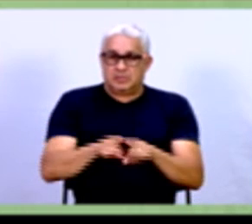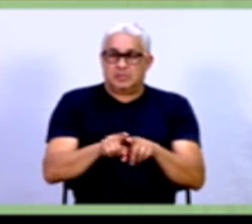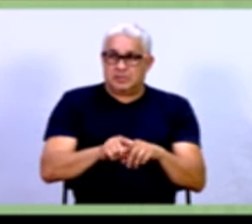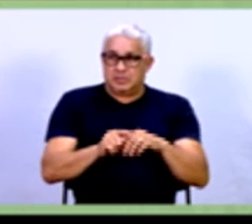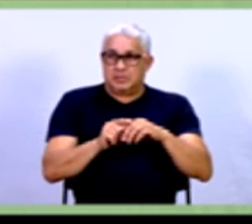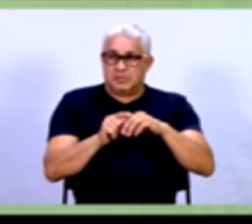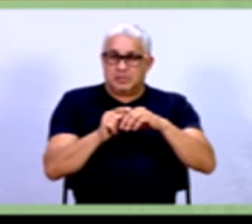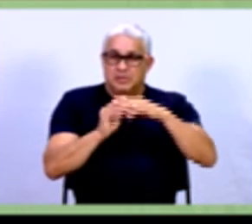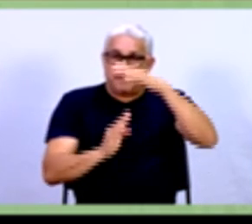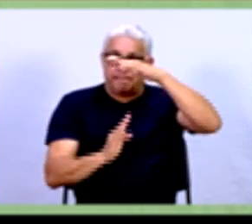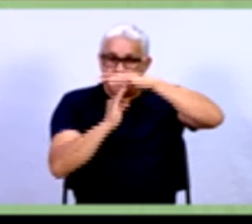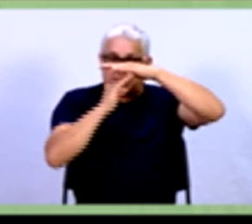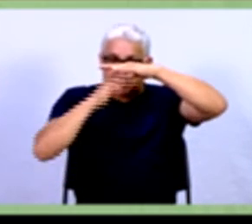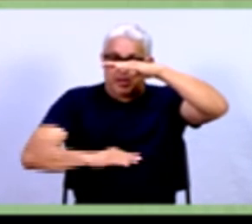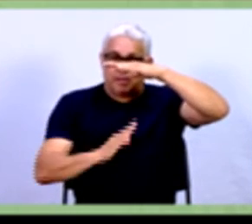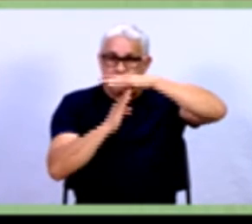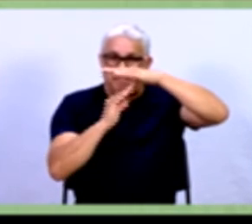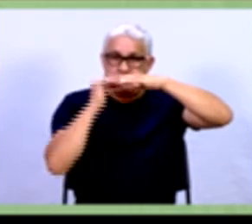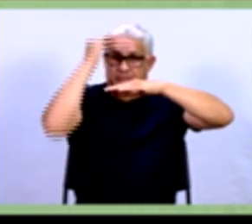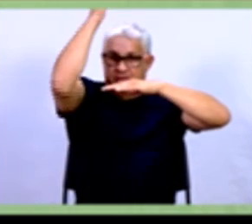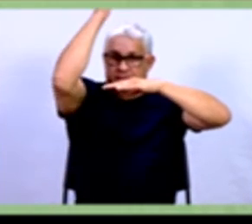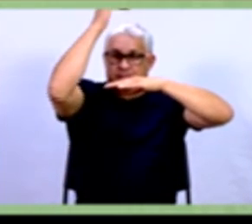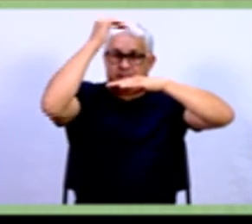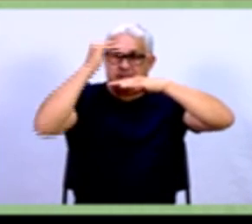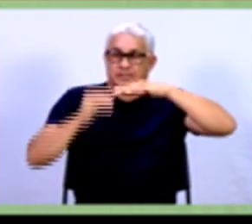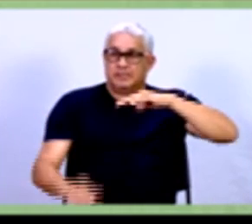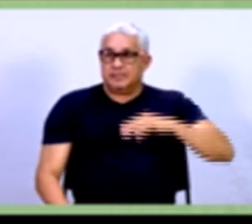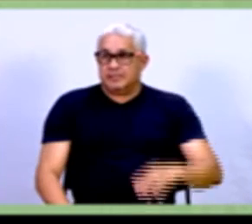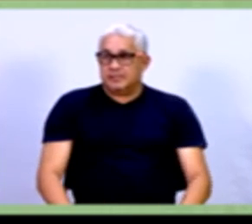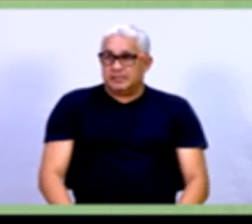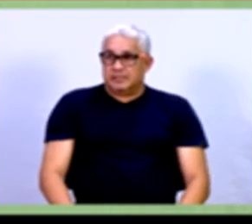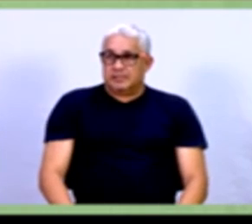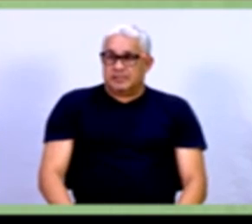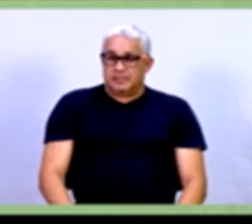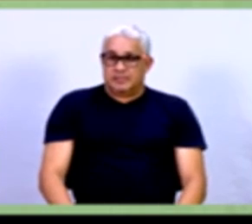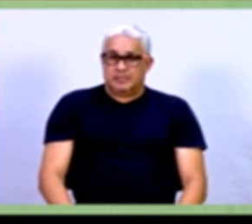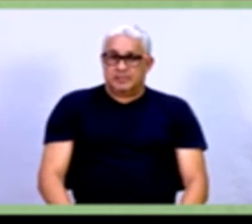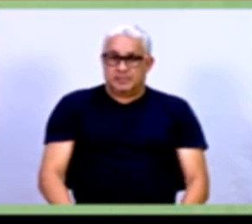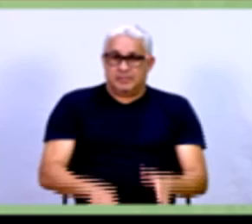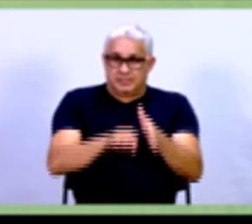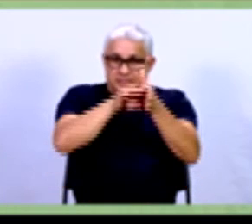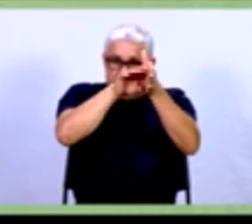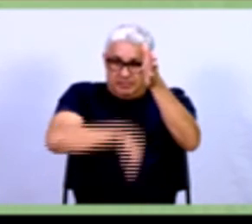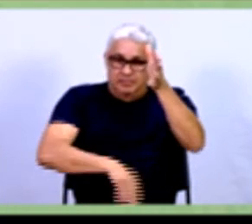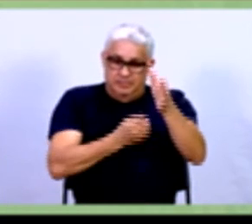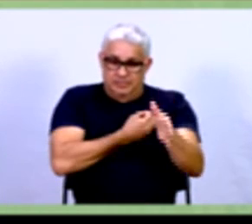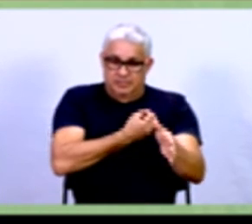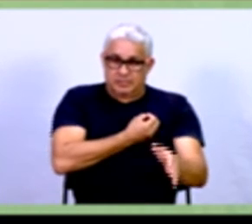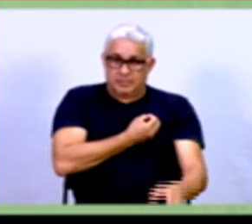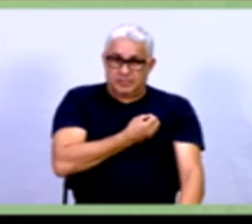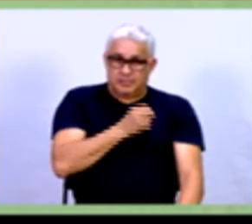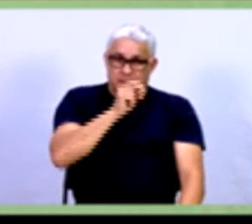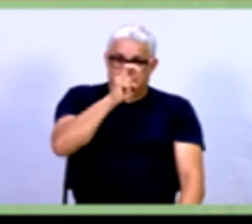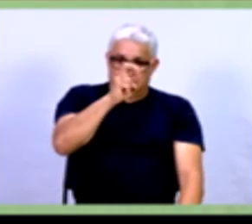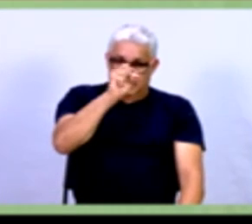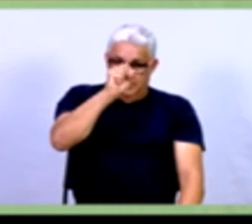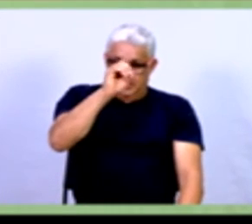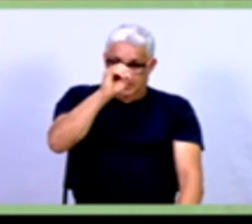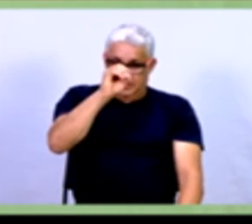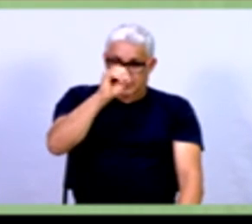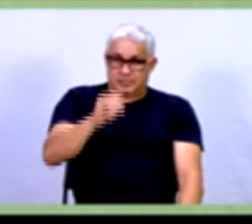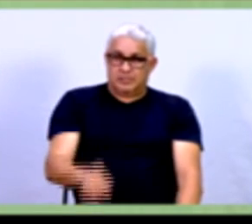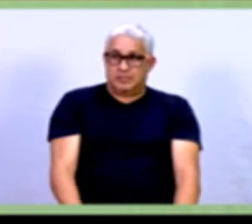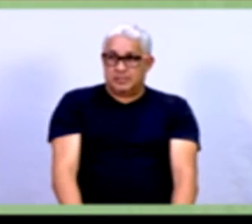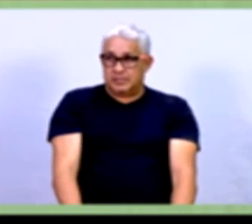intervalo, que nada mais é que o nosso menor número da nossa tabela, que é 580,